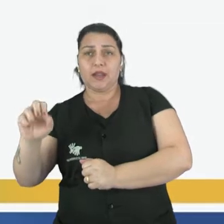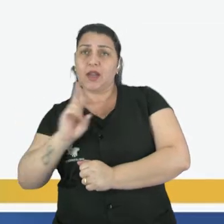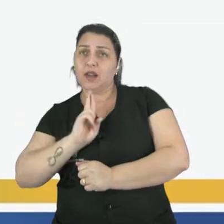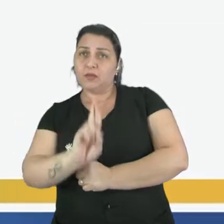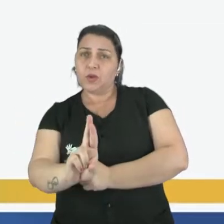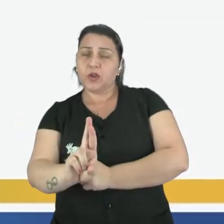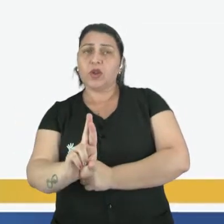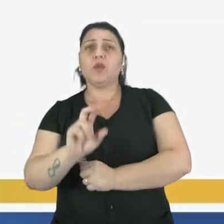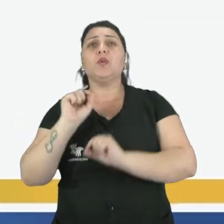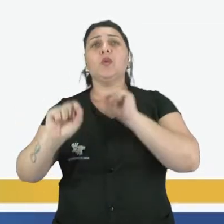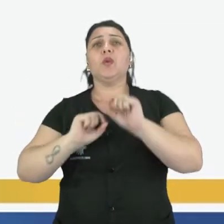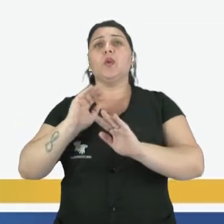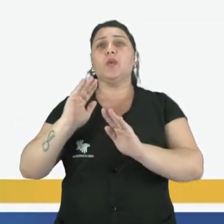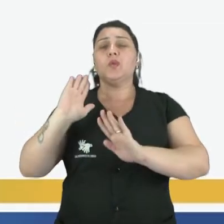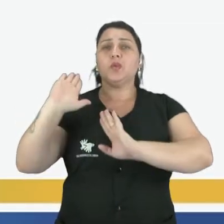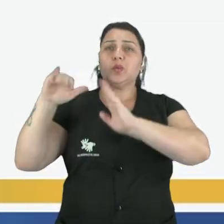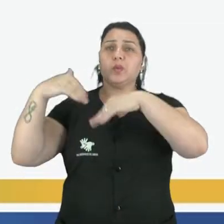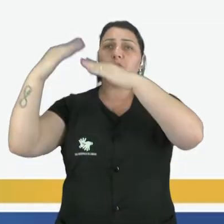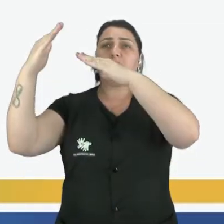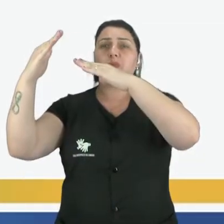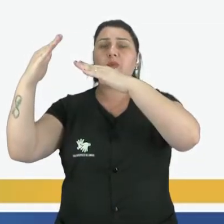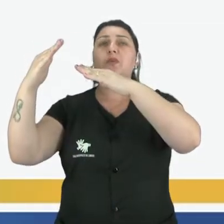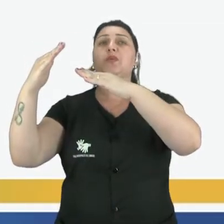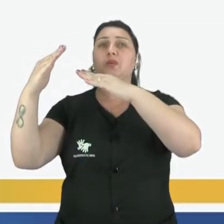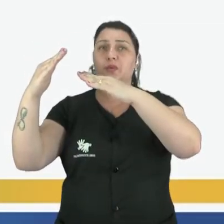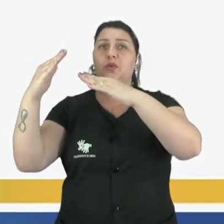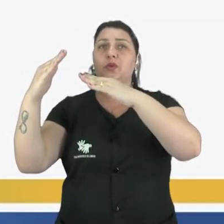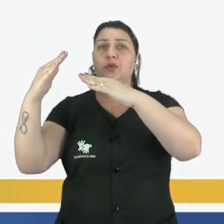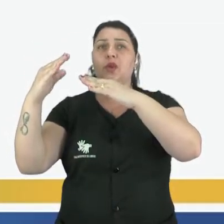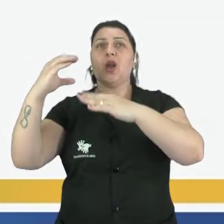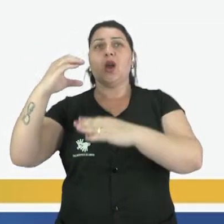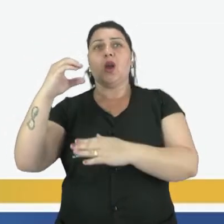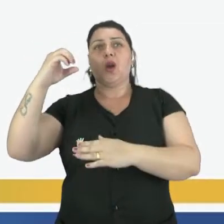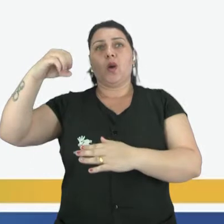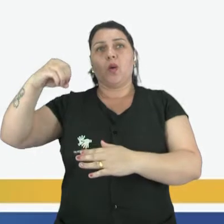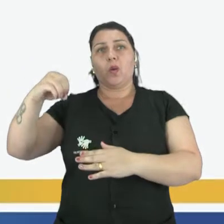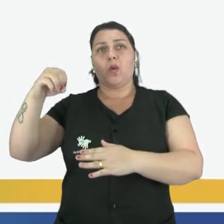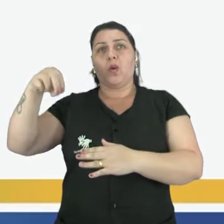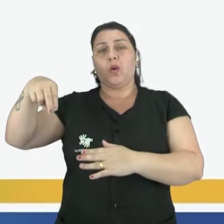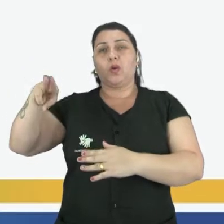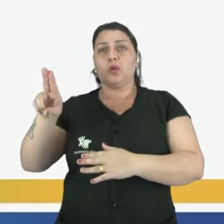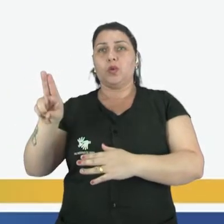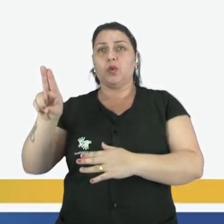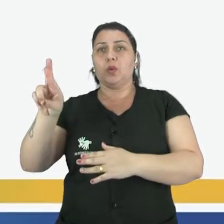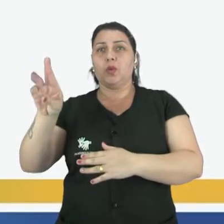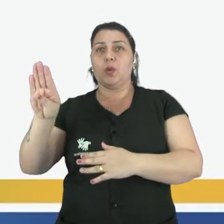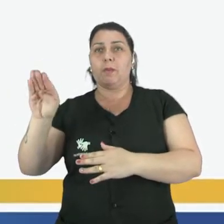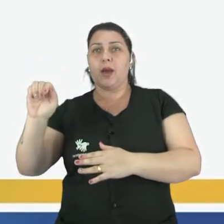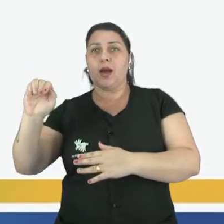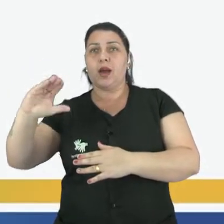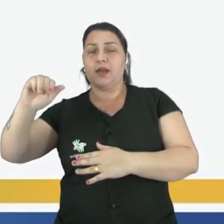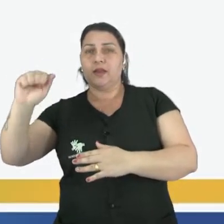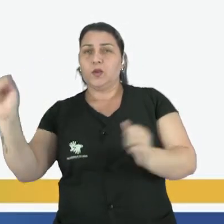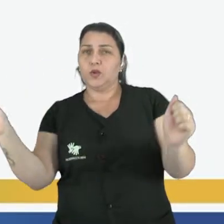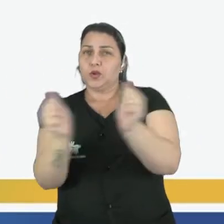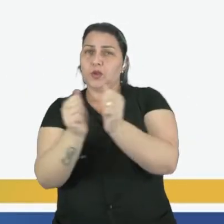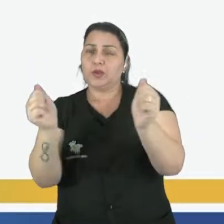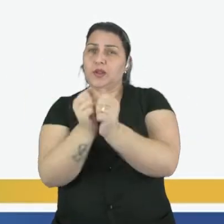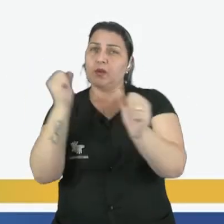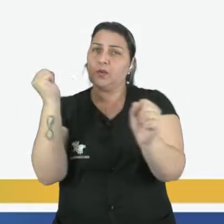constituição como centralidade de uma região metropolitana, isto é, de uma área composta por